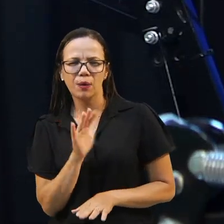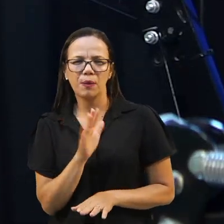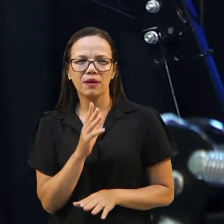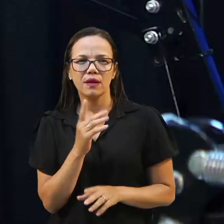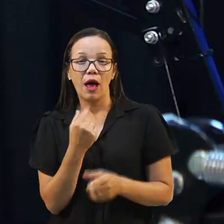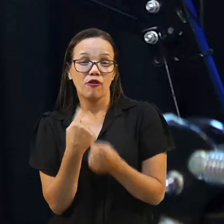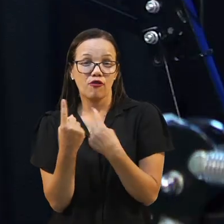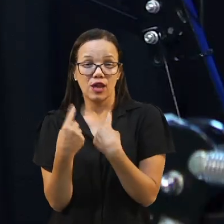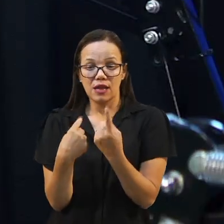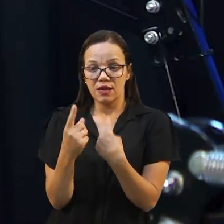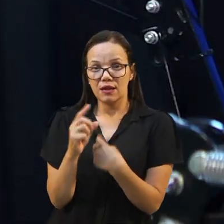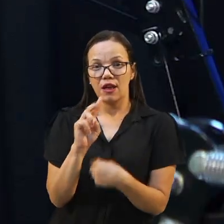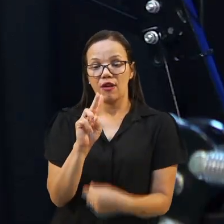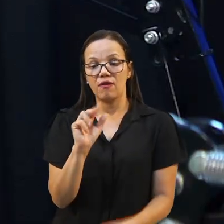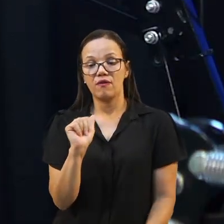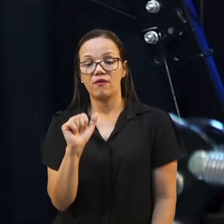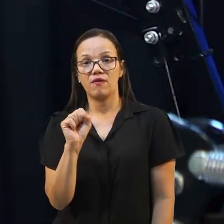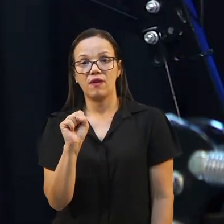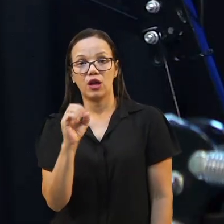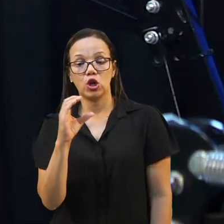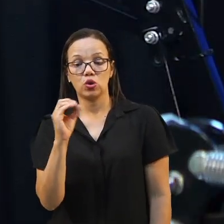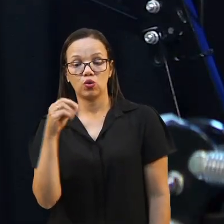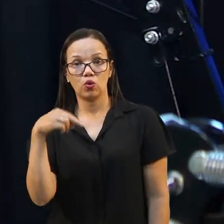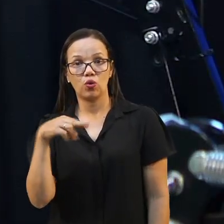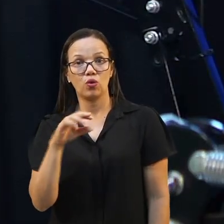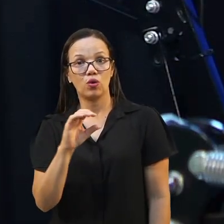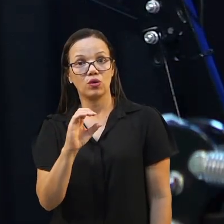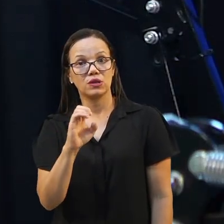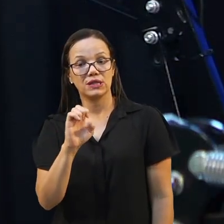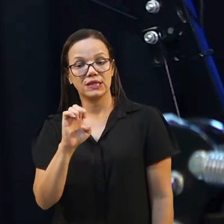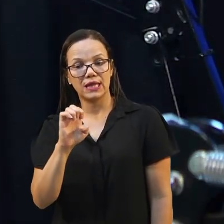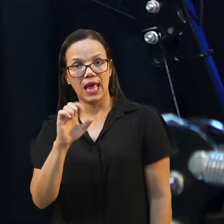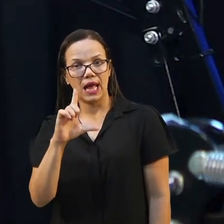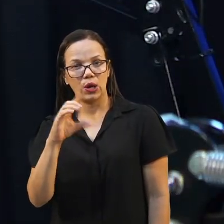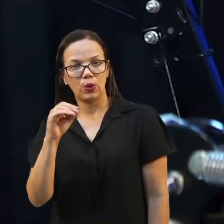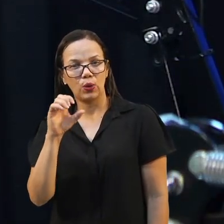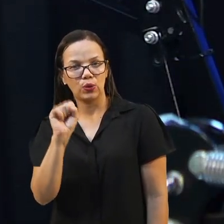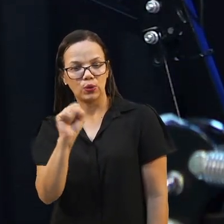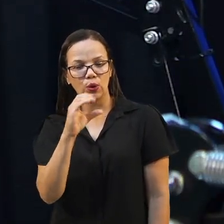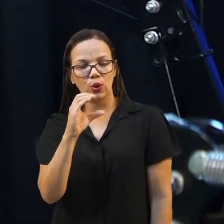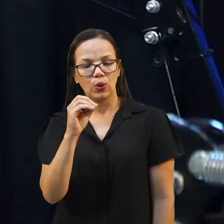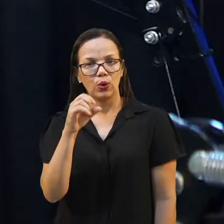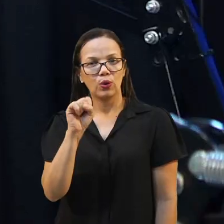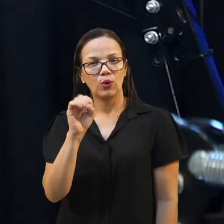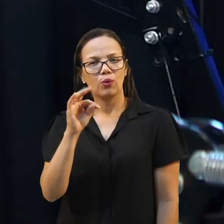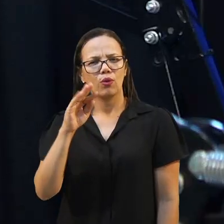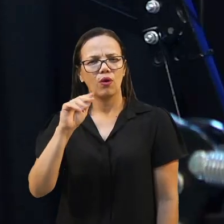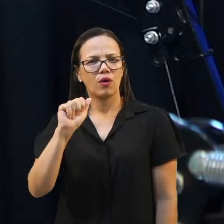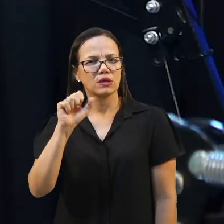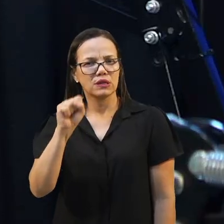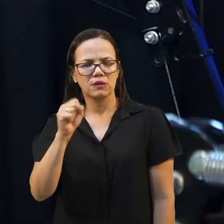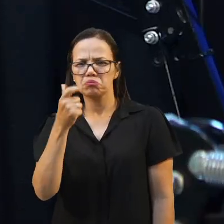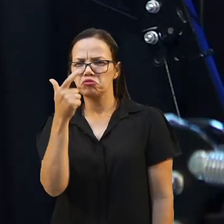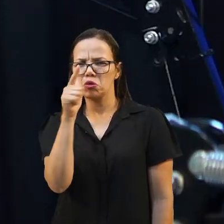Avenida Vasconcelos Costa não era asfaltada, né? E os bairros todos eram